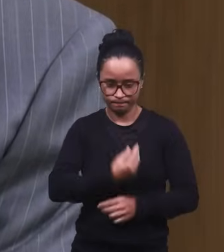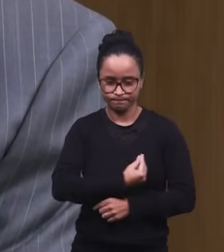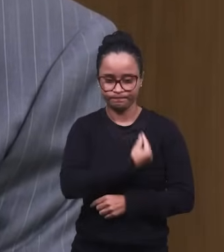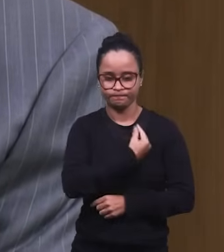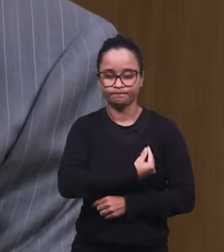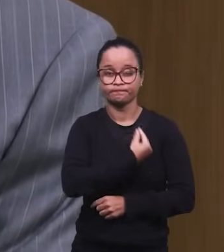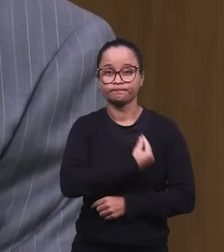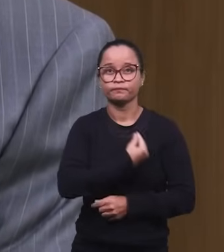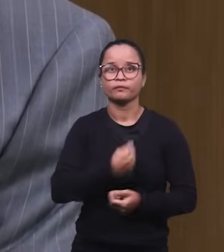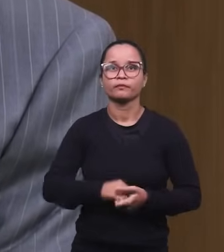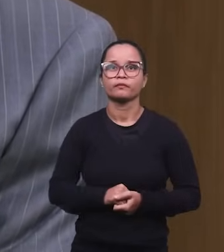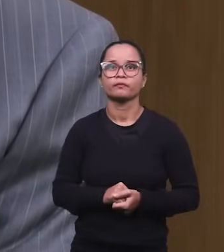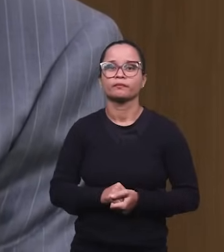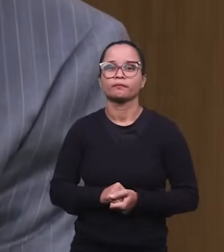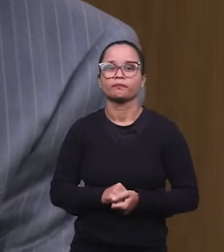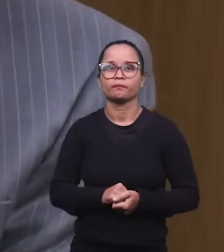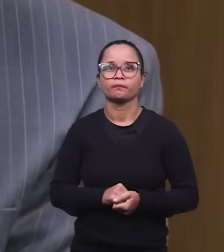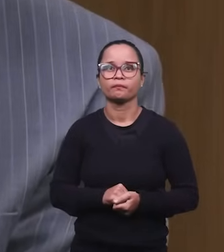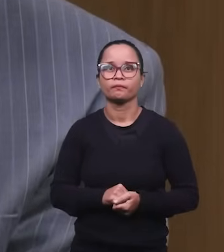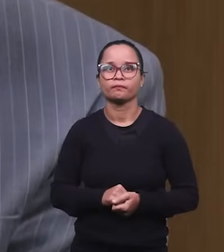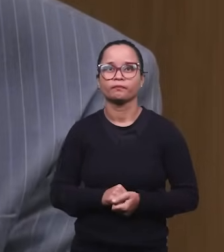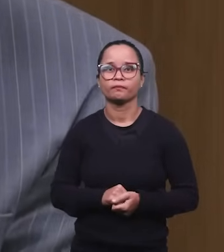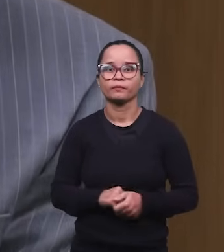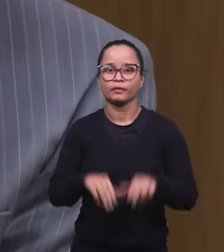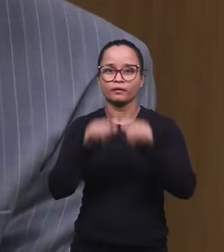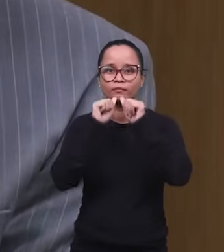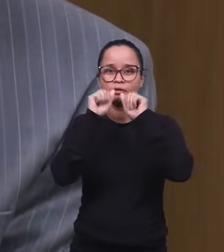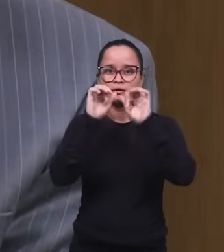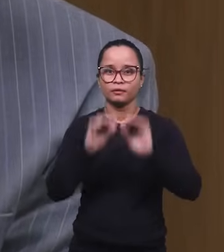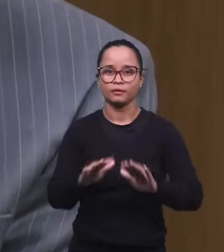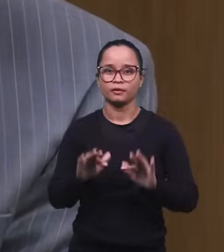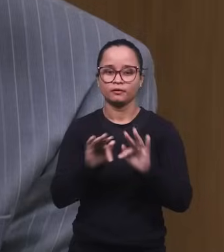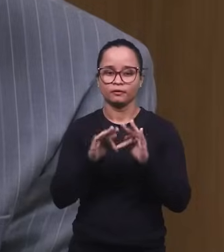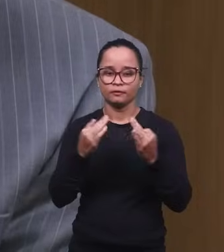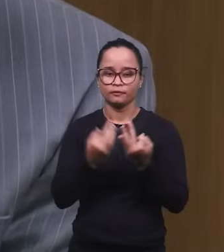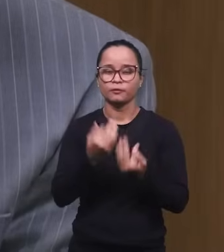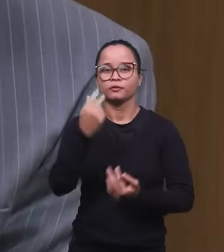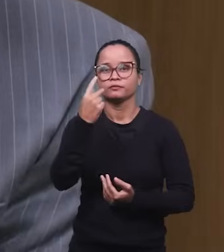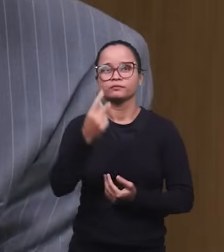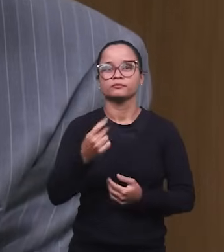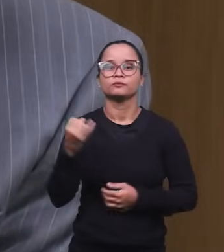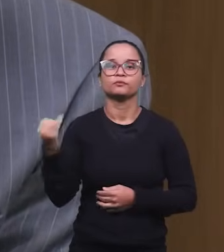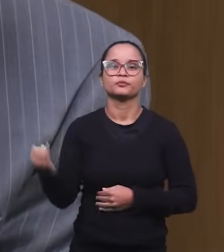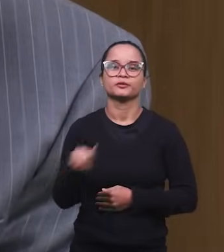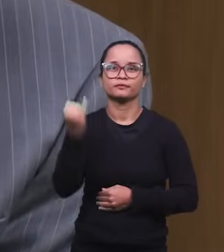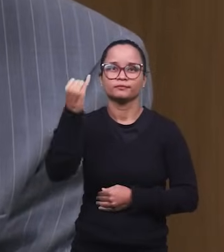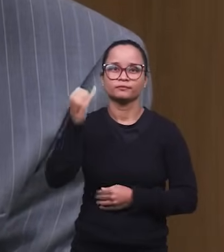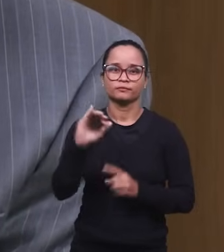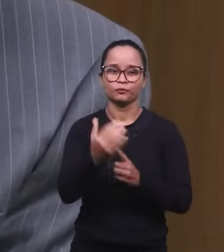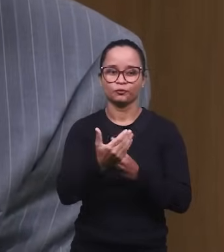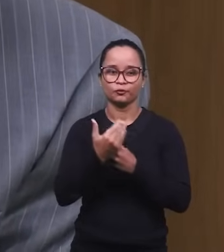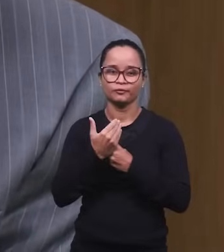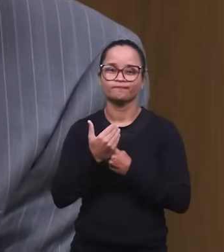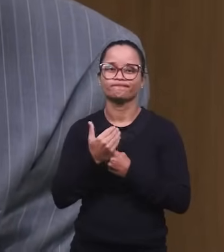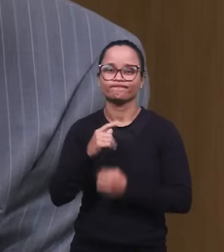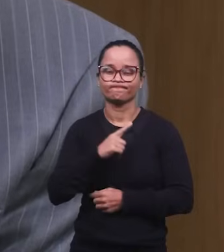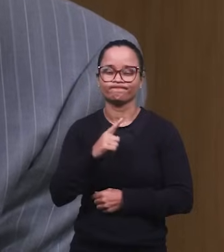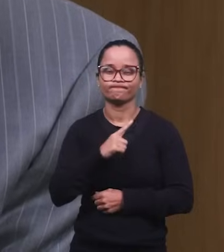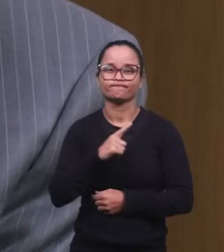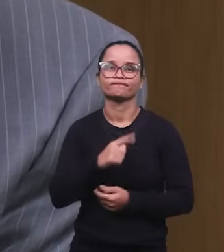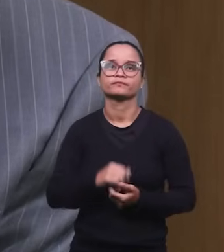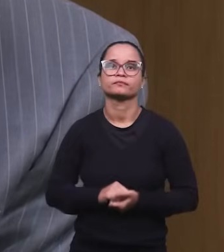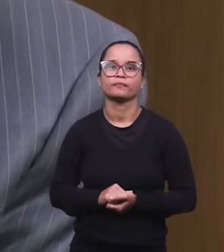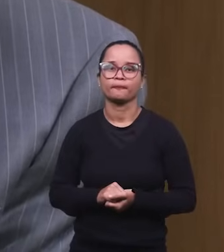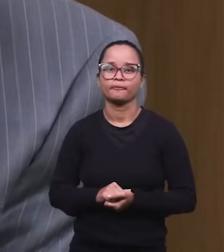testemunhe com a sua vida, e nisso estará a bênção no seu lar. O importante é que o livramento foi